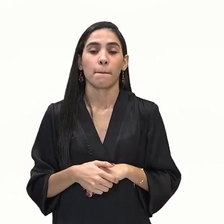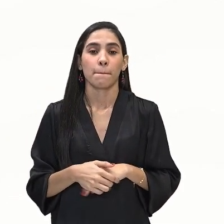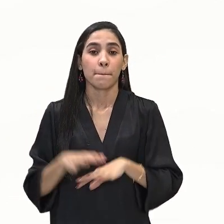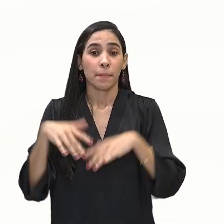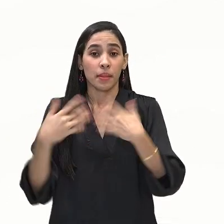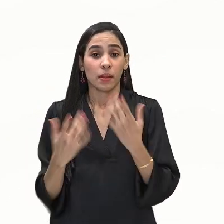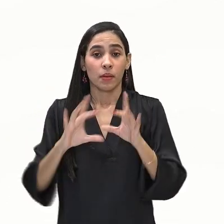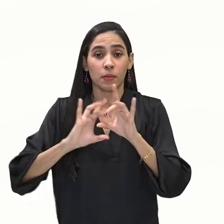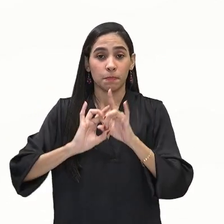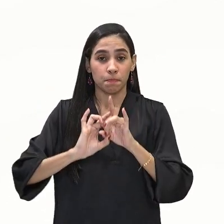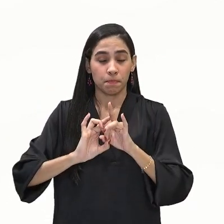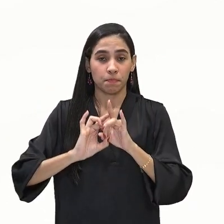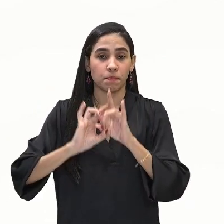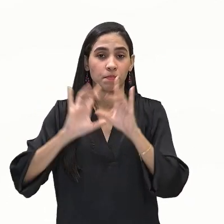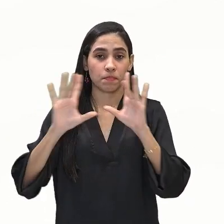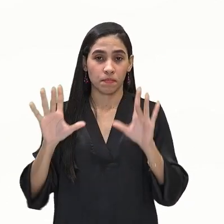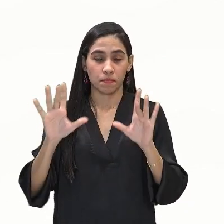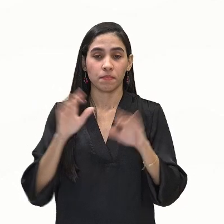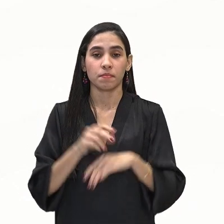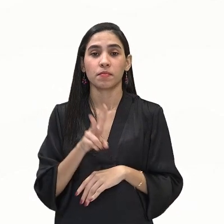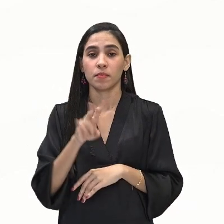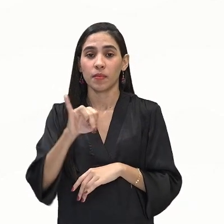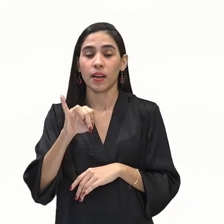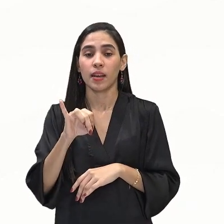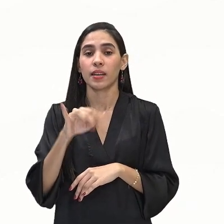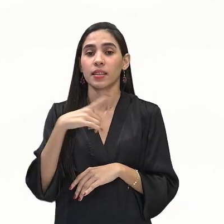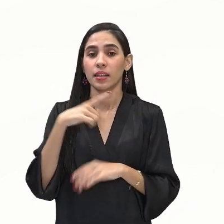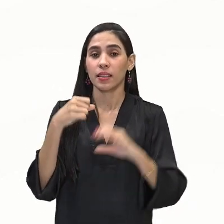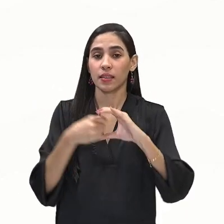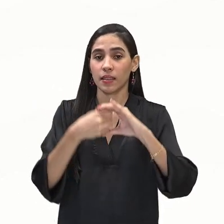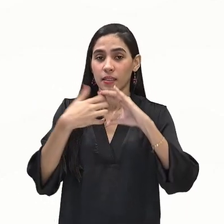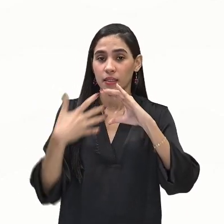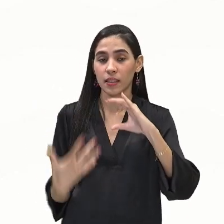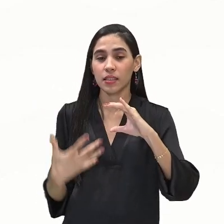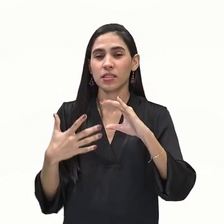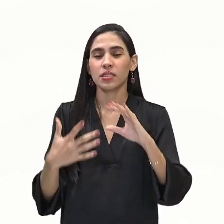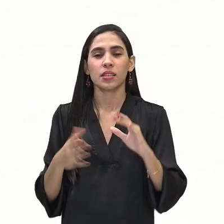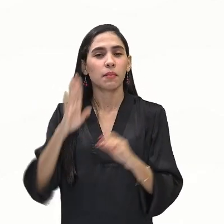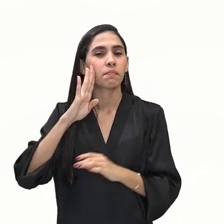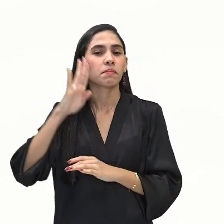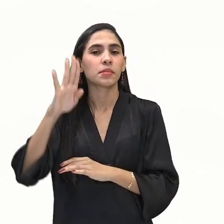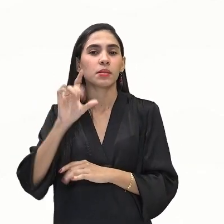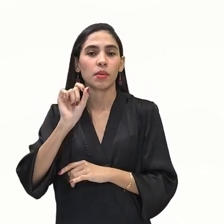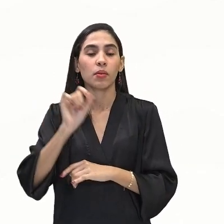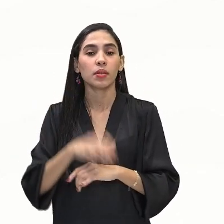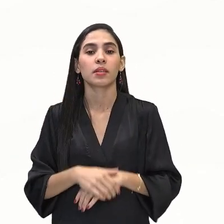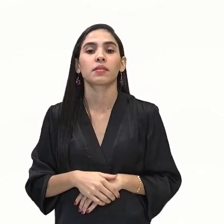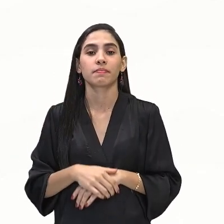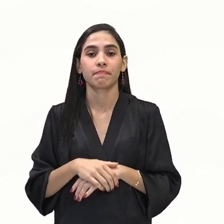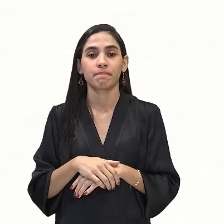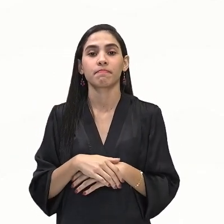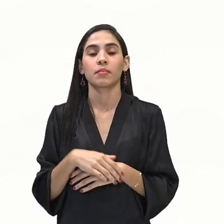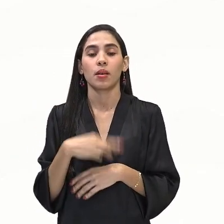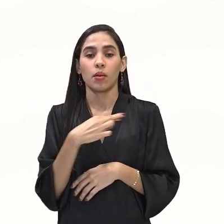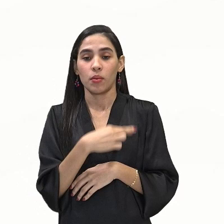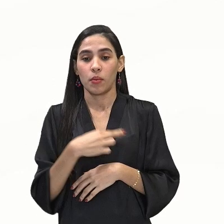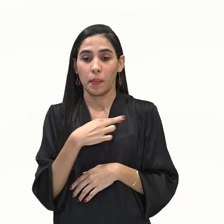a liberdade vai se caracterizar especialmente no